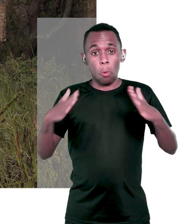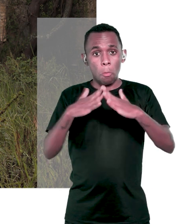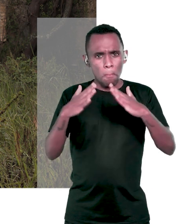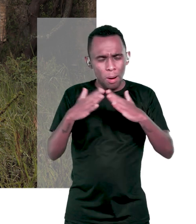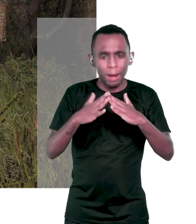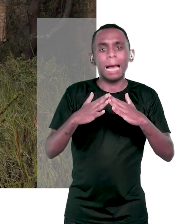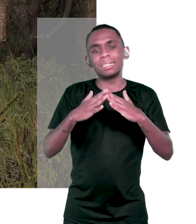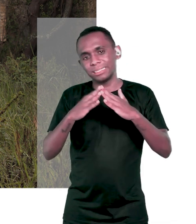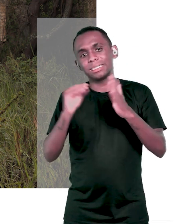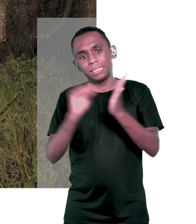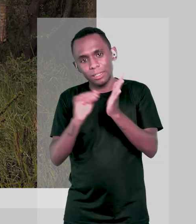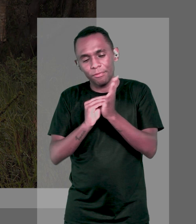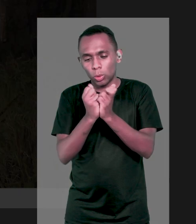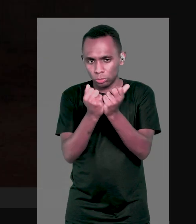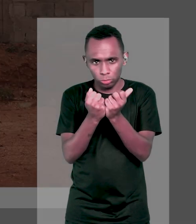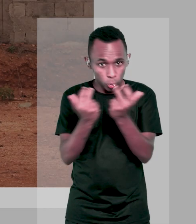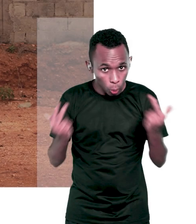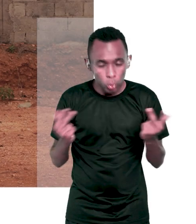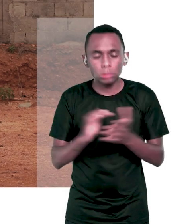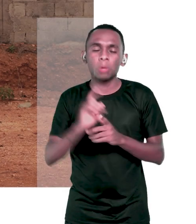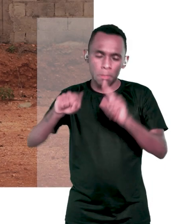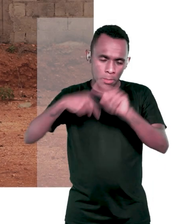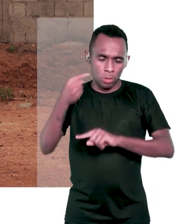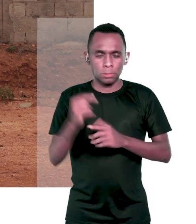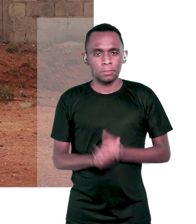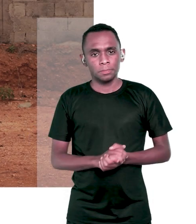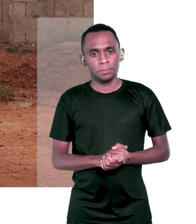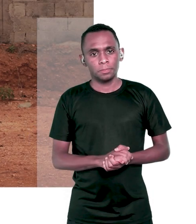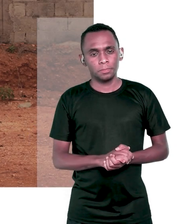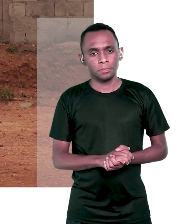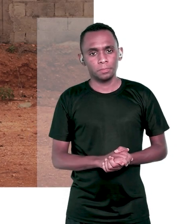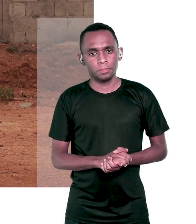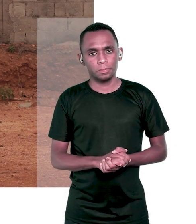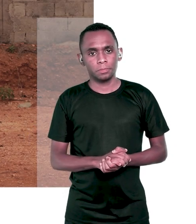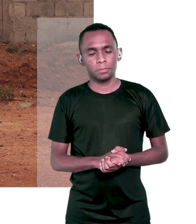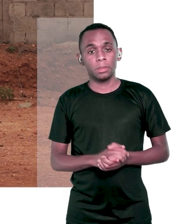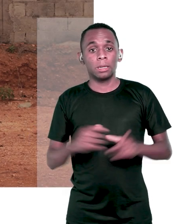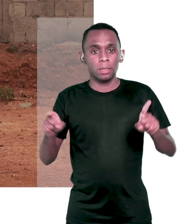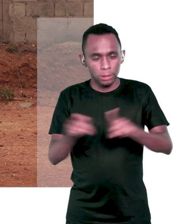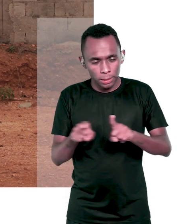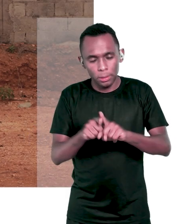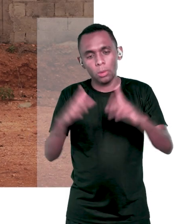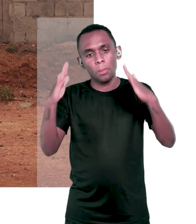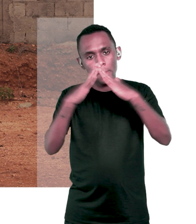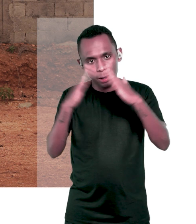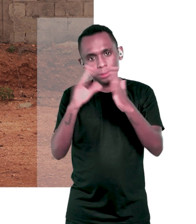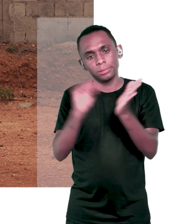a próxima por favor. Aí as coisas mudam. O personagem que é o próprio